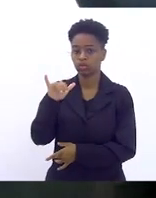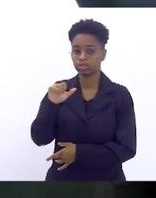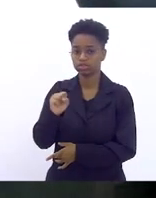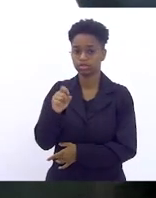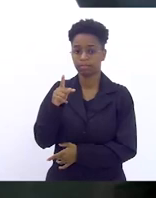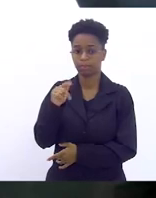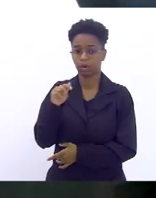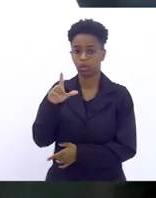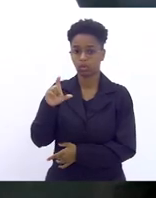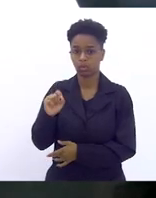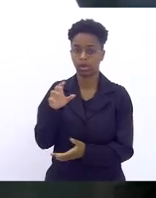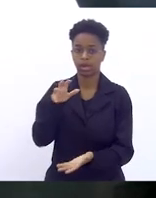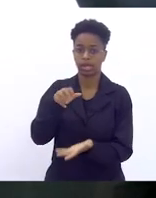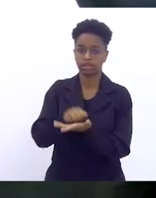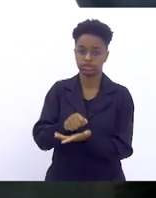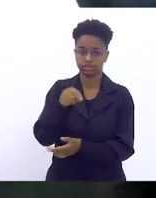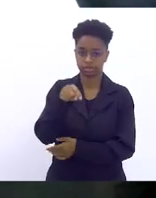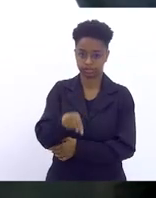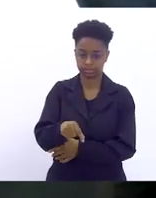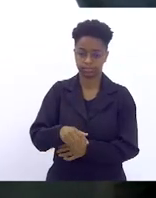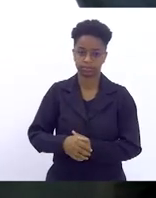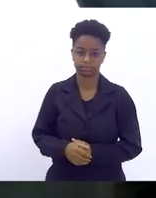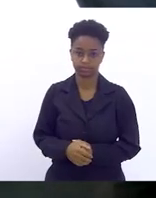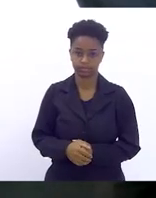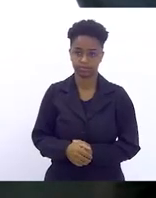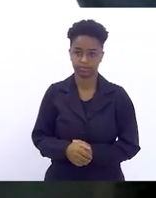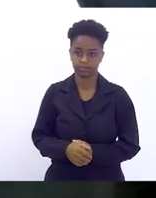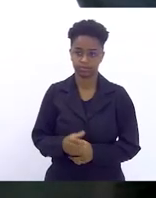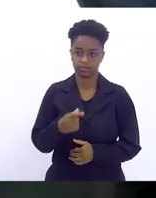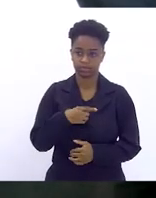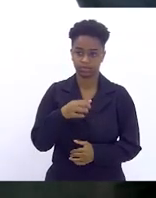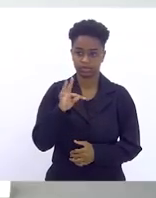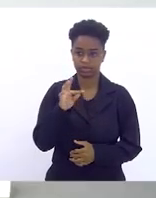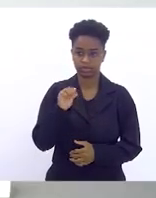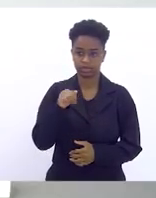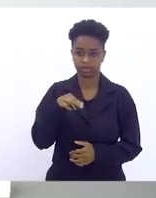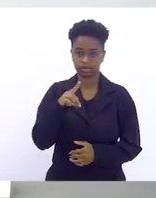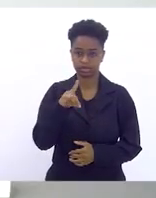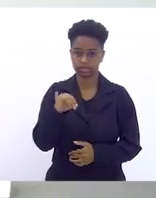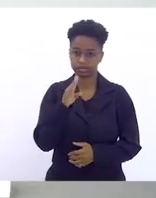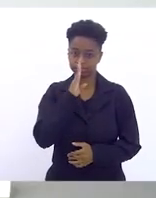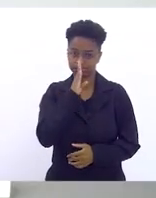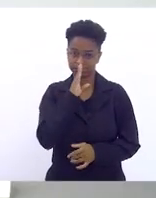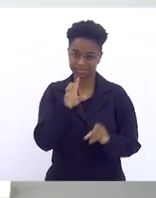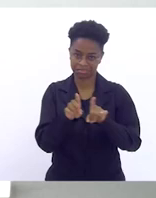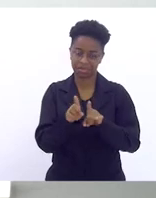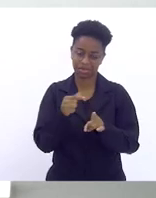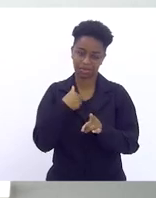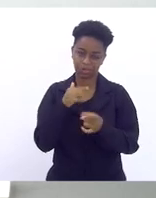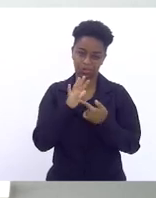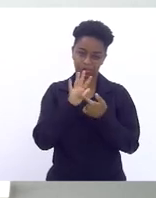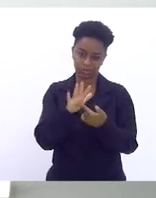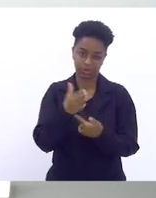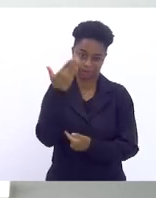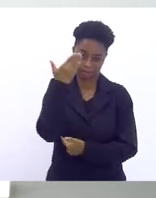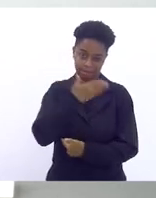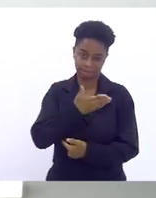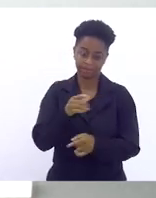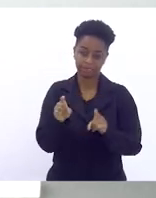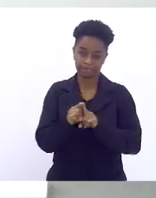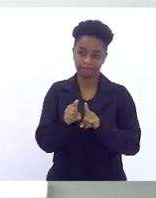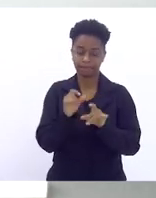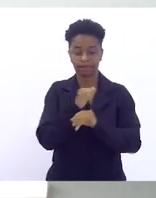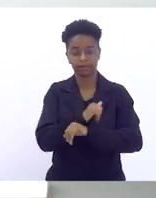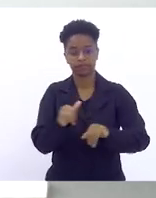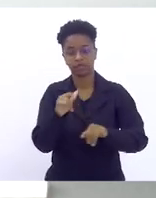registrar tô vendo aqui Deputado Dante que tinha ali registrar a presença dele que eu não tinha feito e passar para